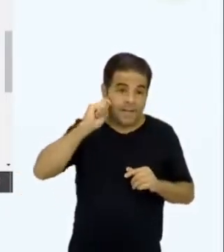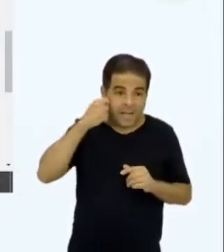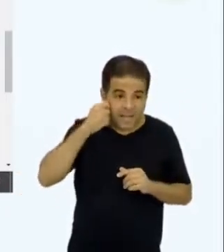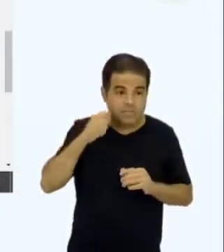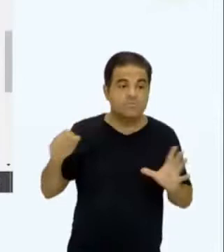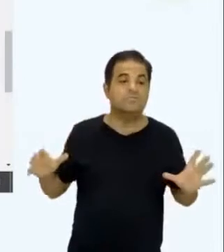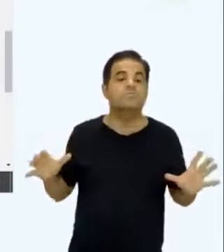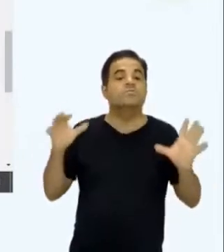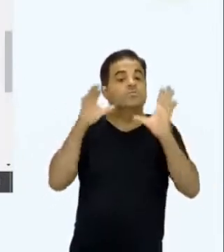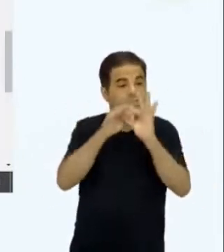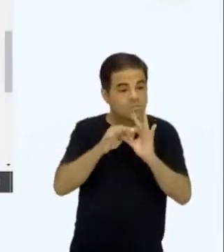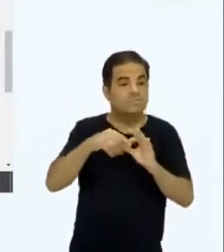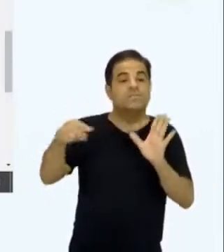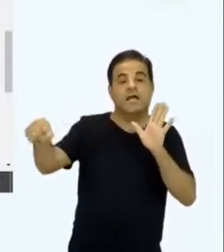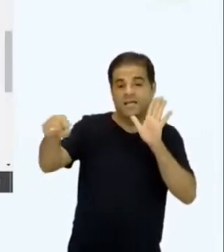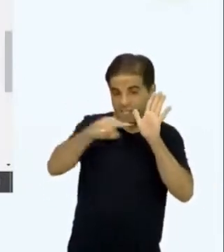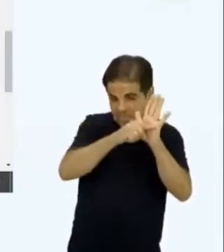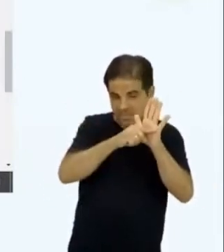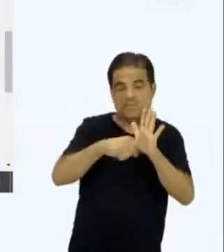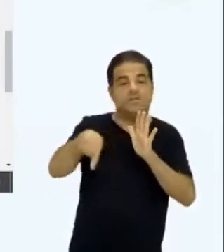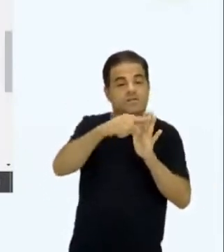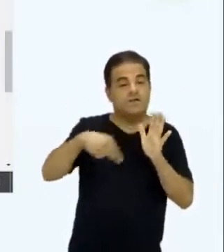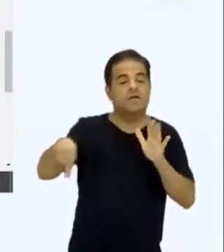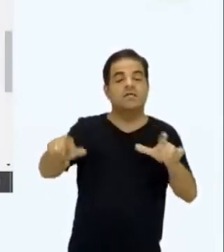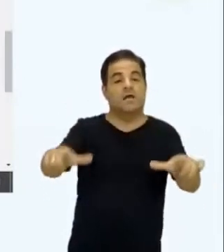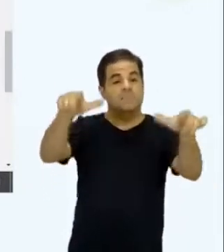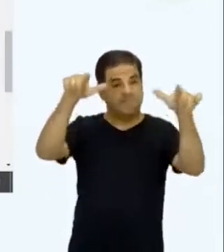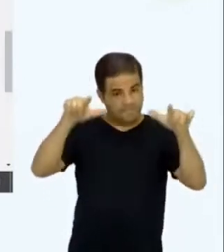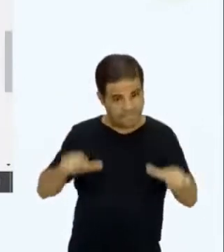para conectar o negativo da nossa placa.